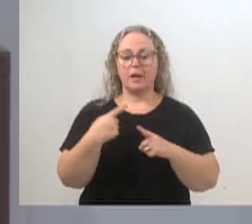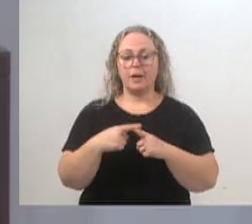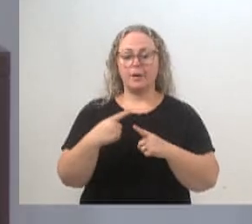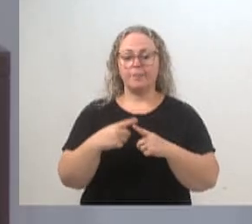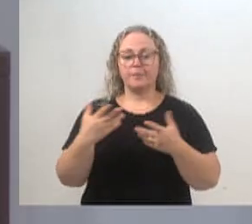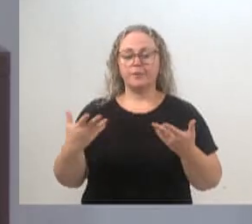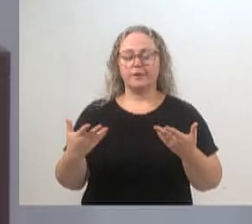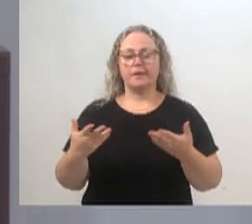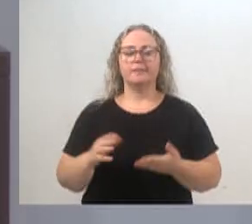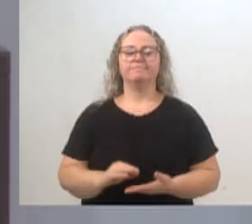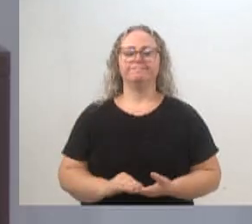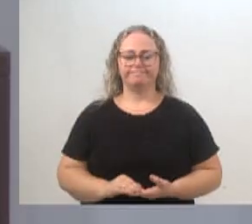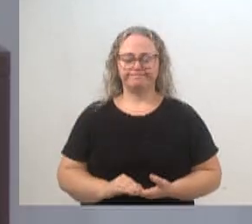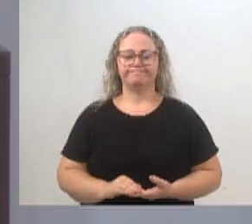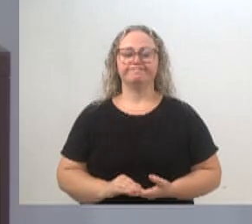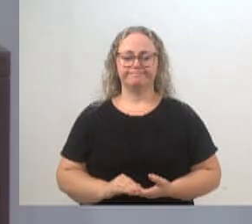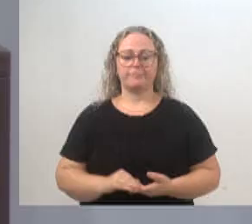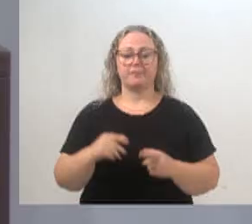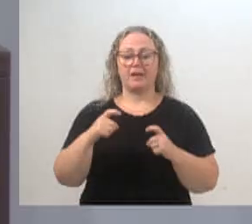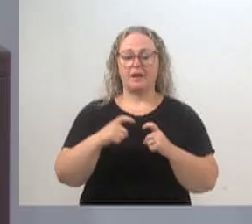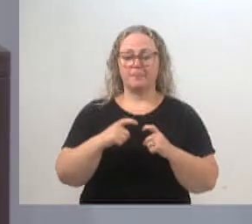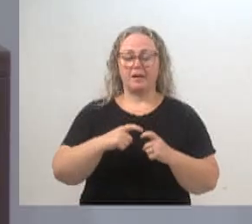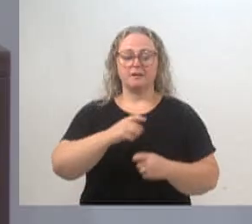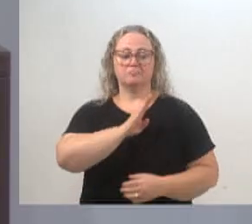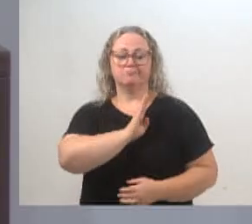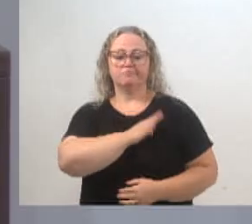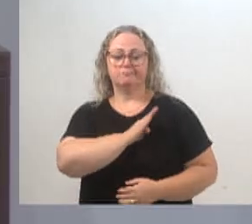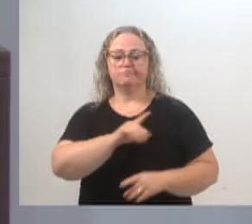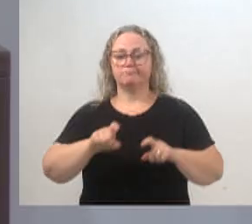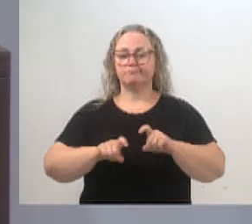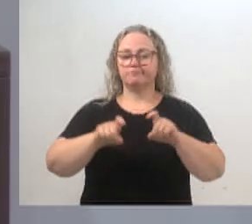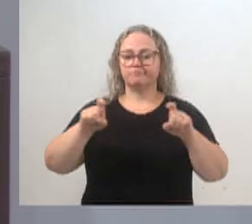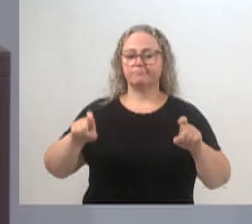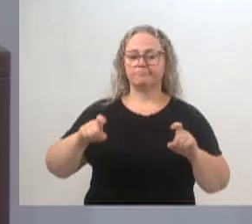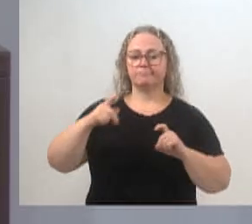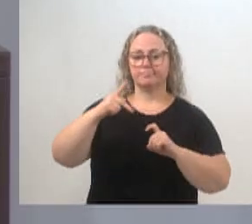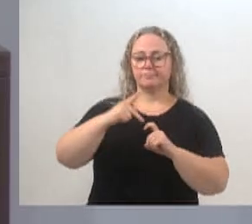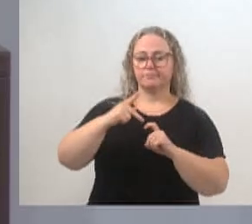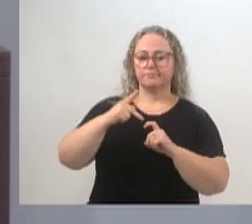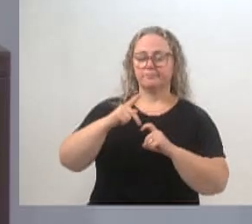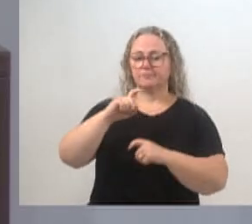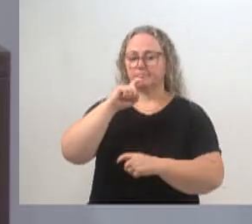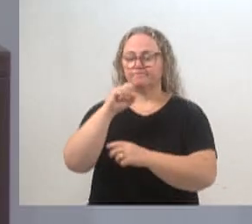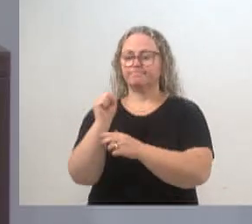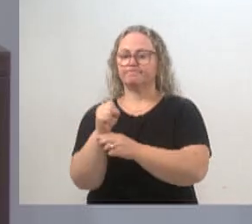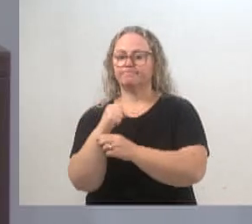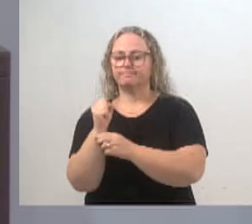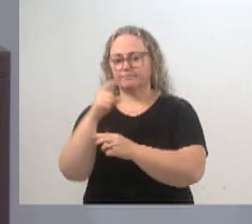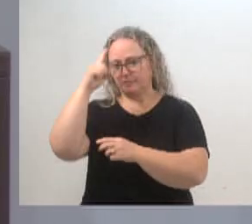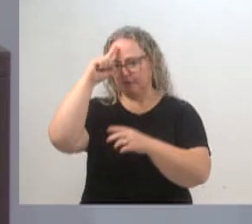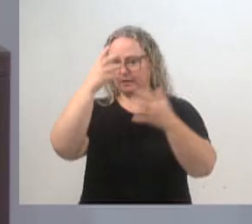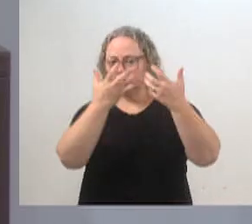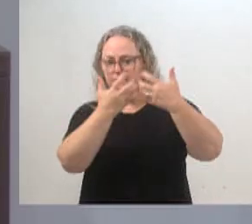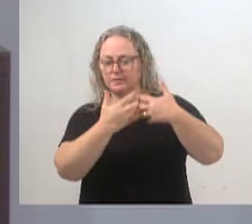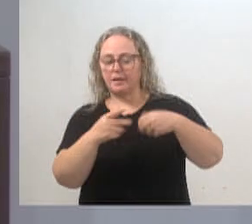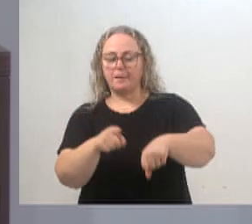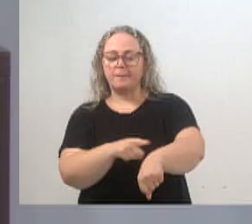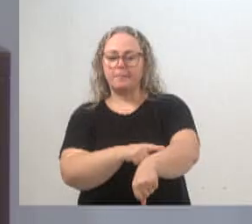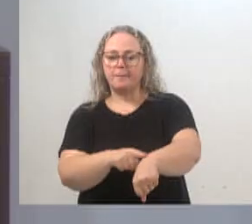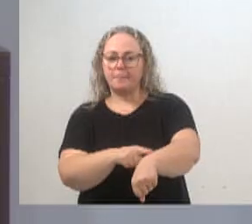falando aqui de cardiologia, ginecologia, pediatria, ortopedia, neurologia,